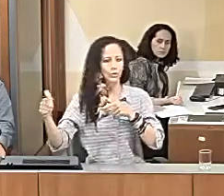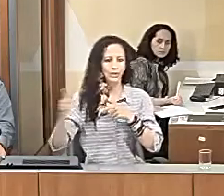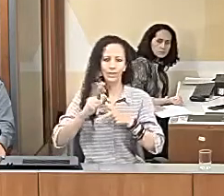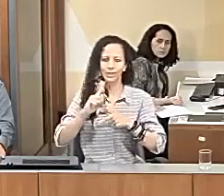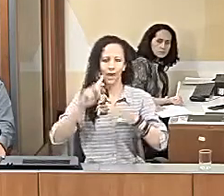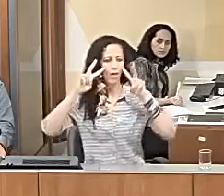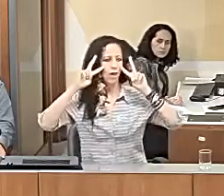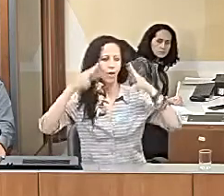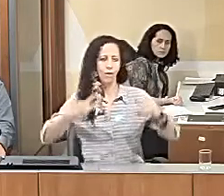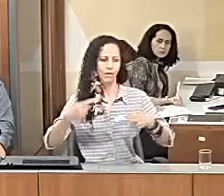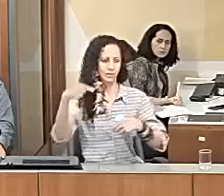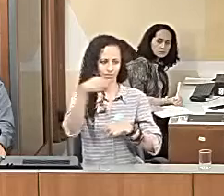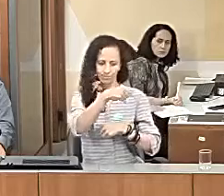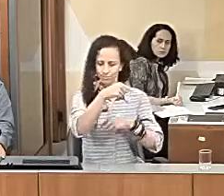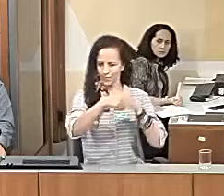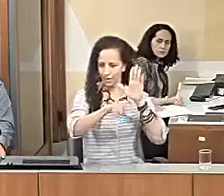desafios